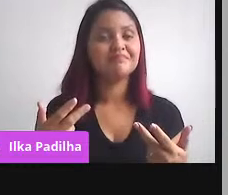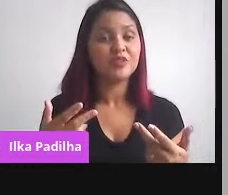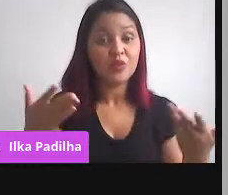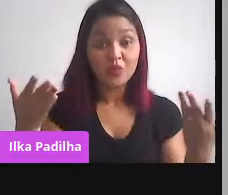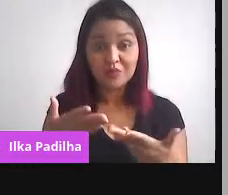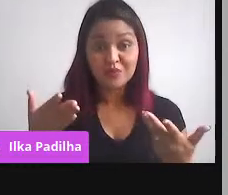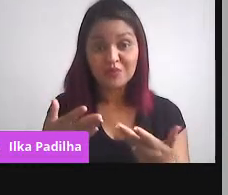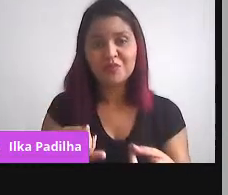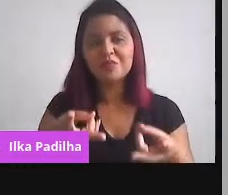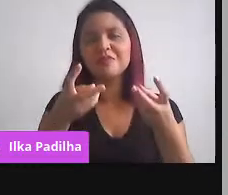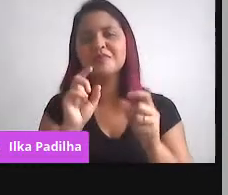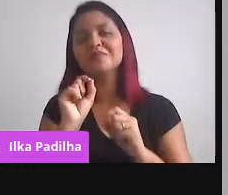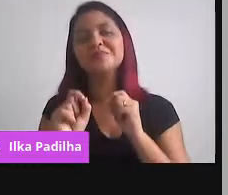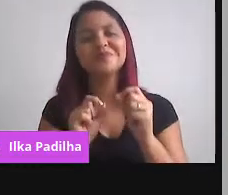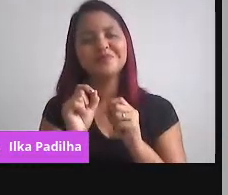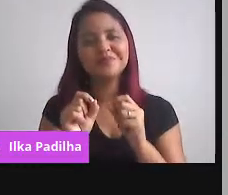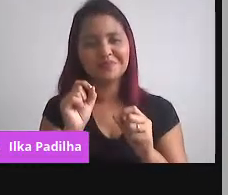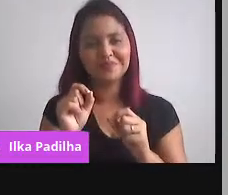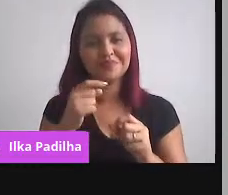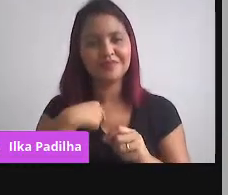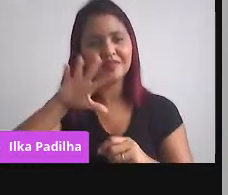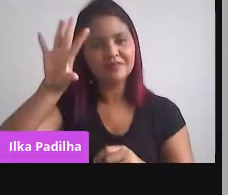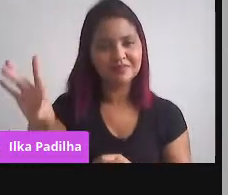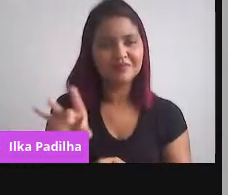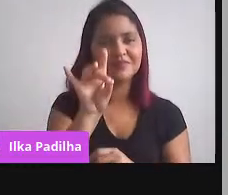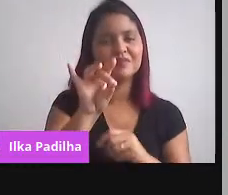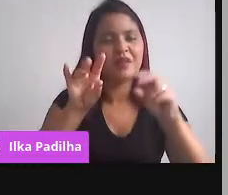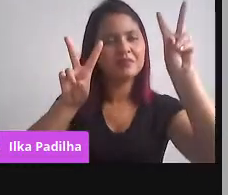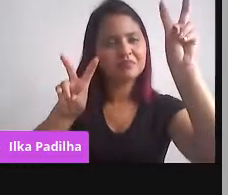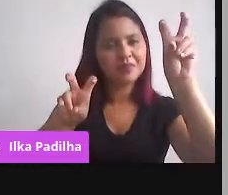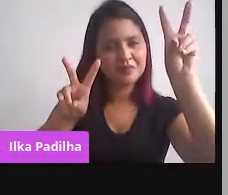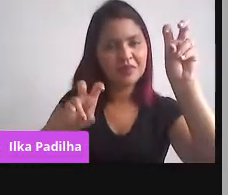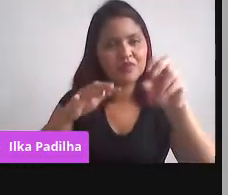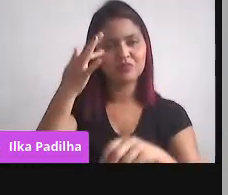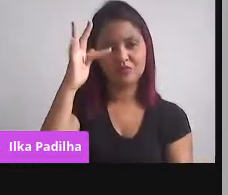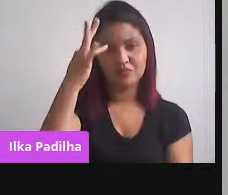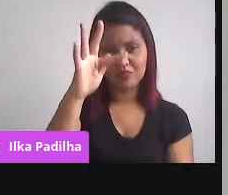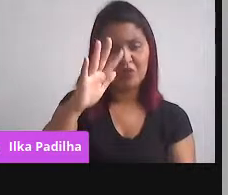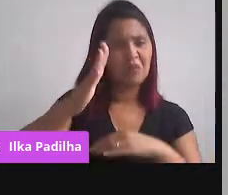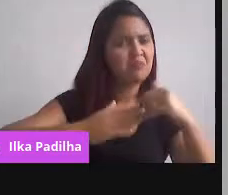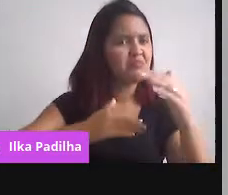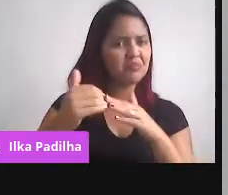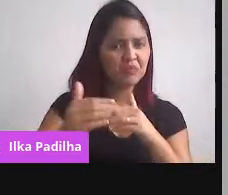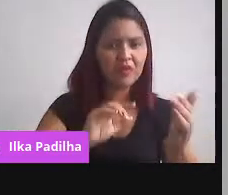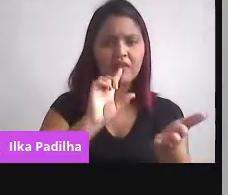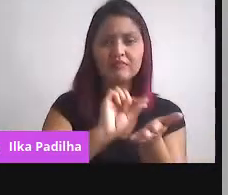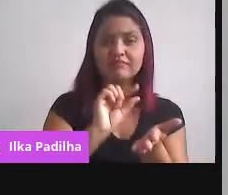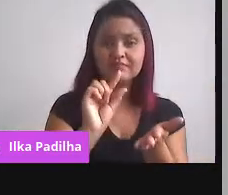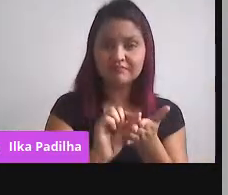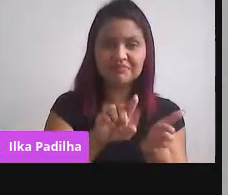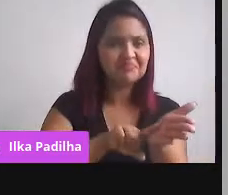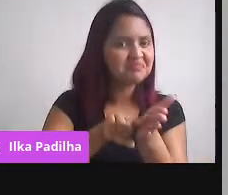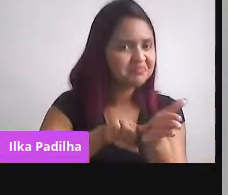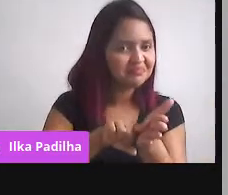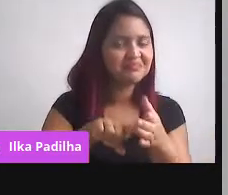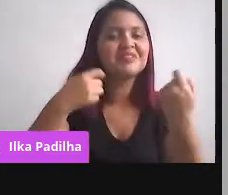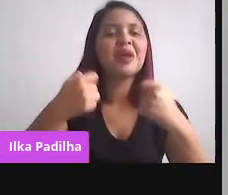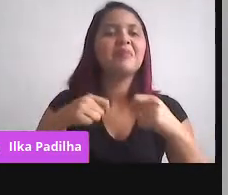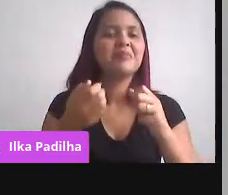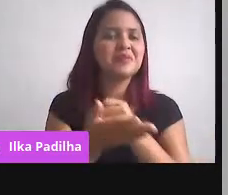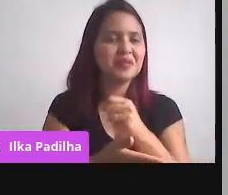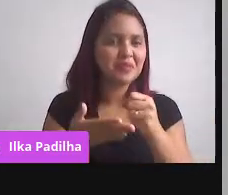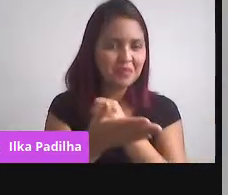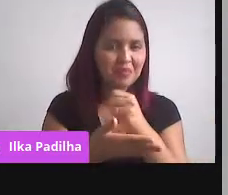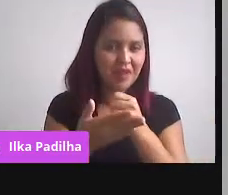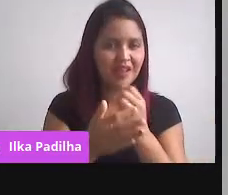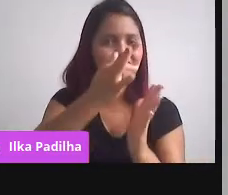sempre destaque ao pensamento de Jean-Michel Adam, que diz que qualquer trabalho nosso tem de ser baseado em textos concretos.